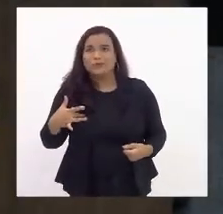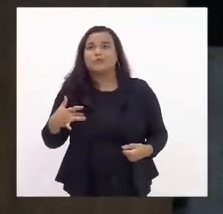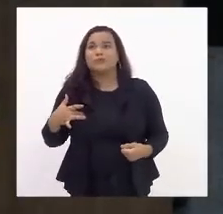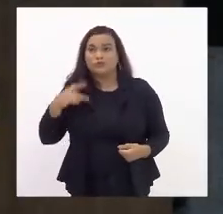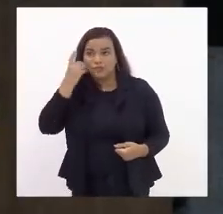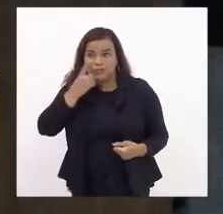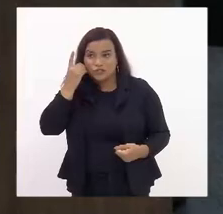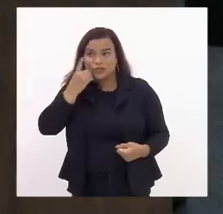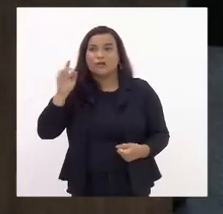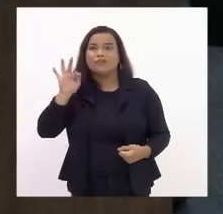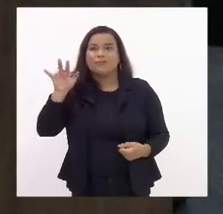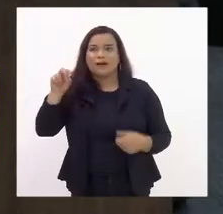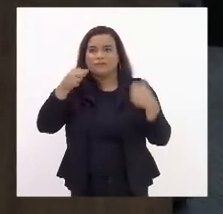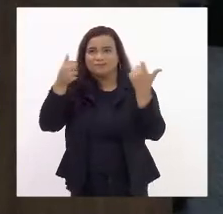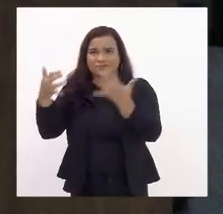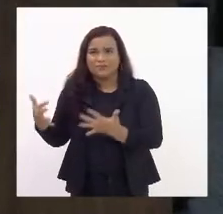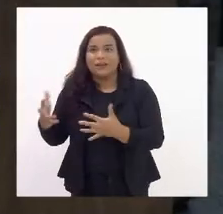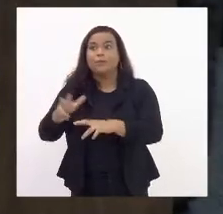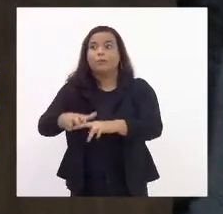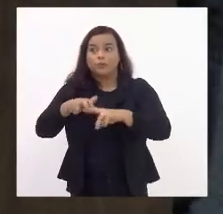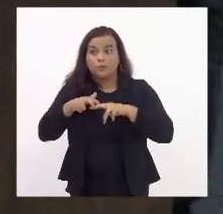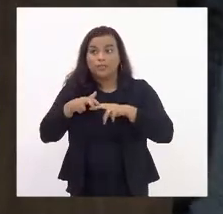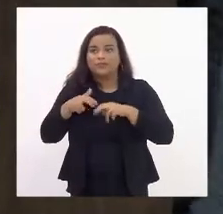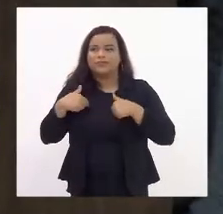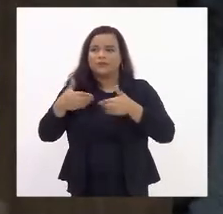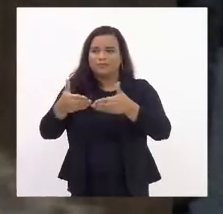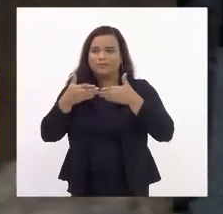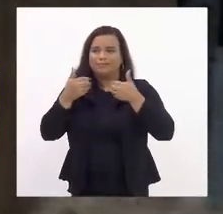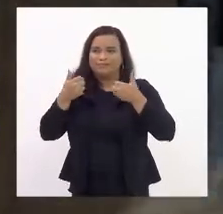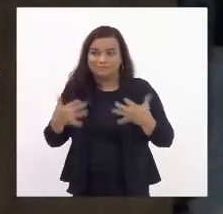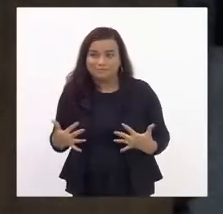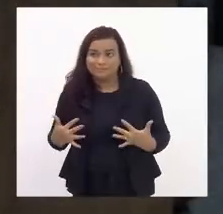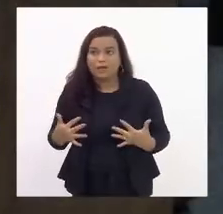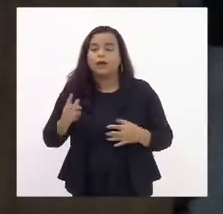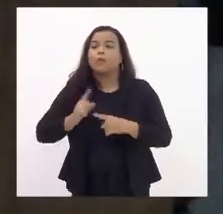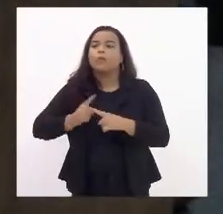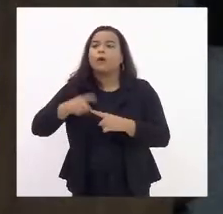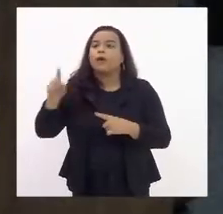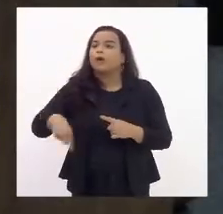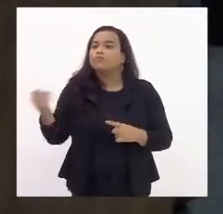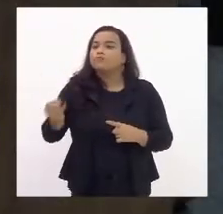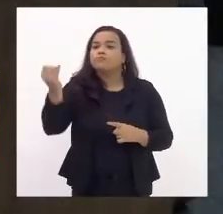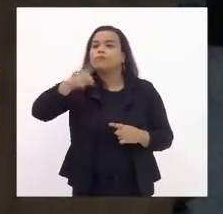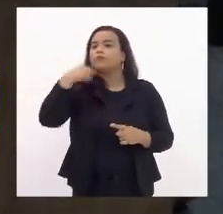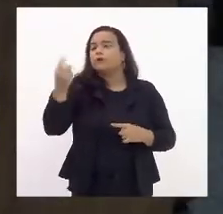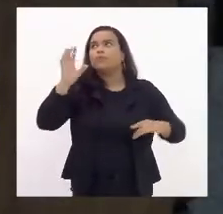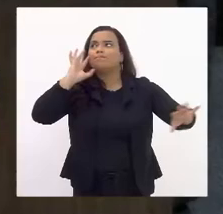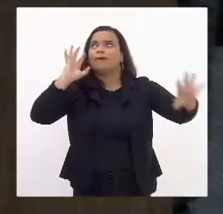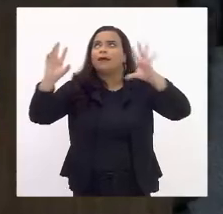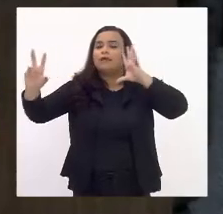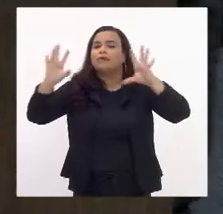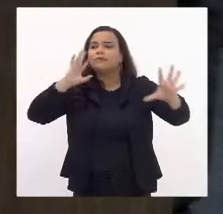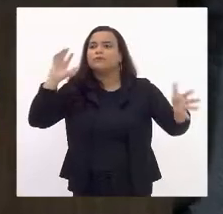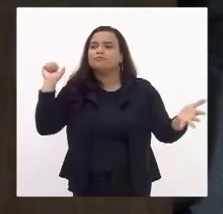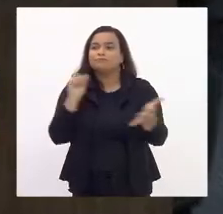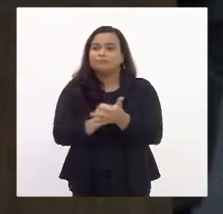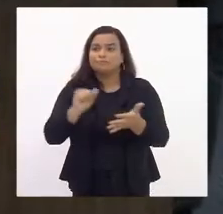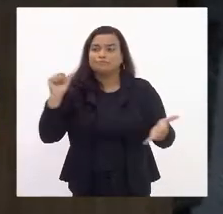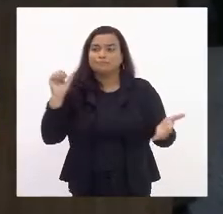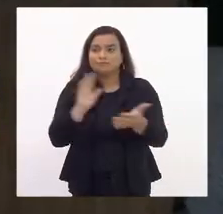Flávio. Por isso eu pedi aqui o pela ordem, porque é importante a gente aqui